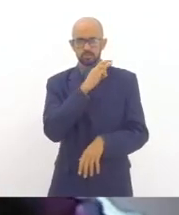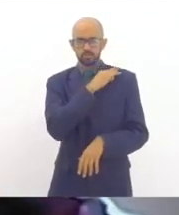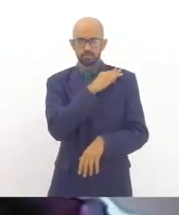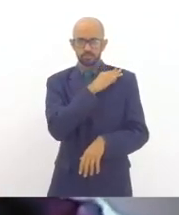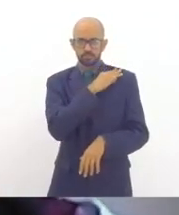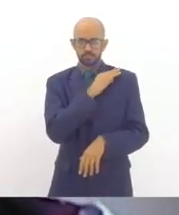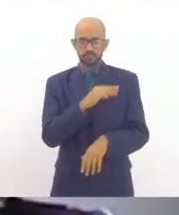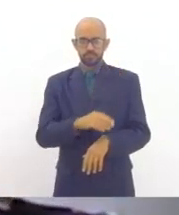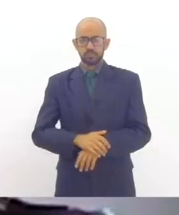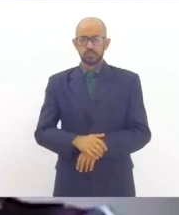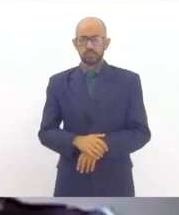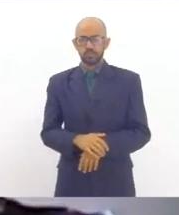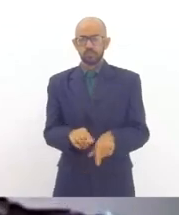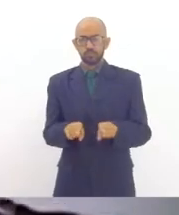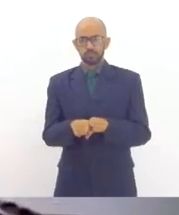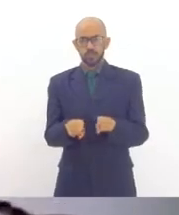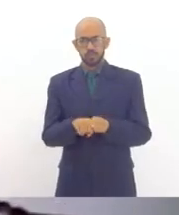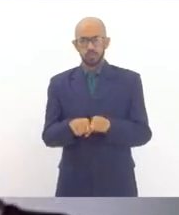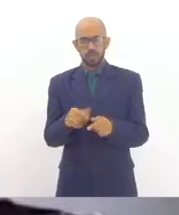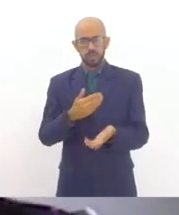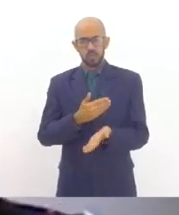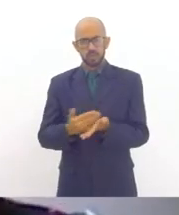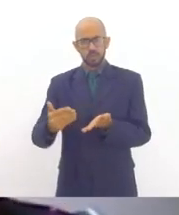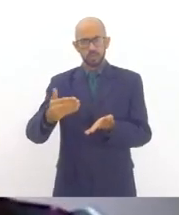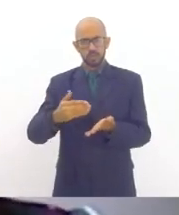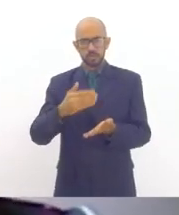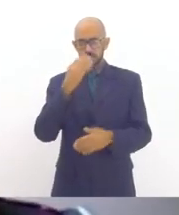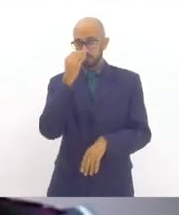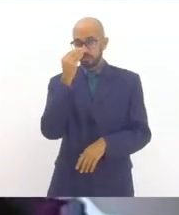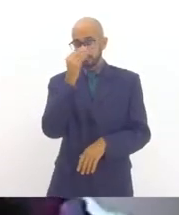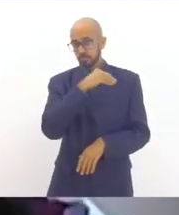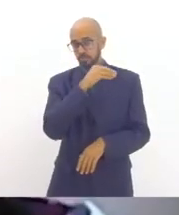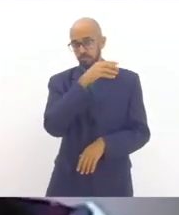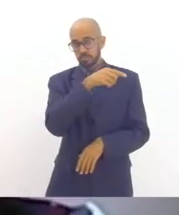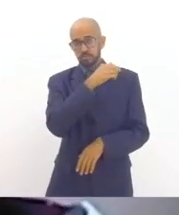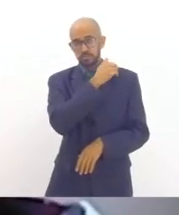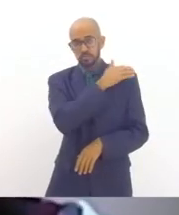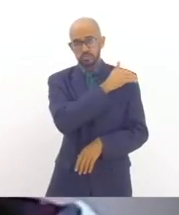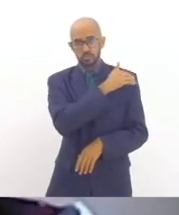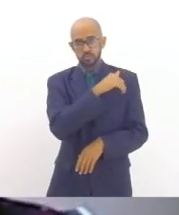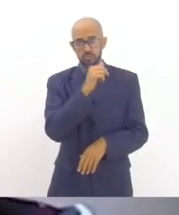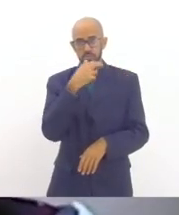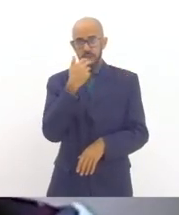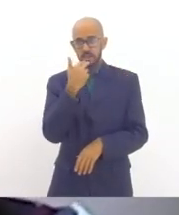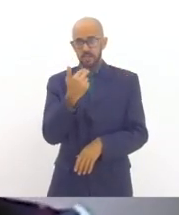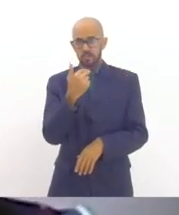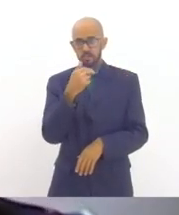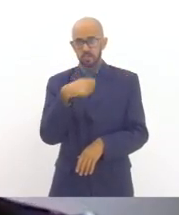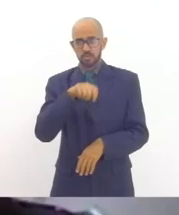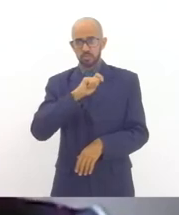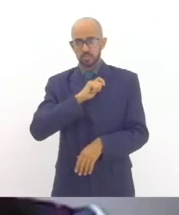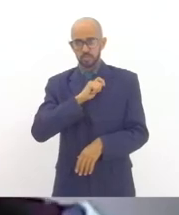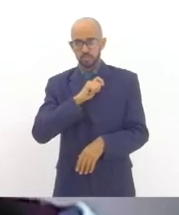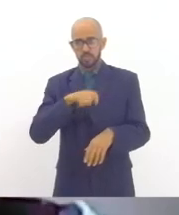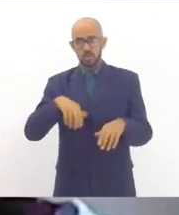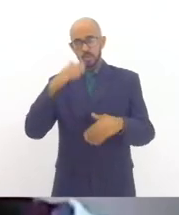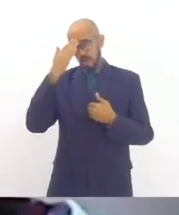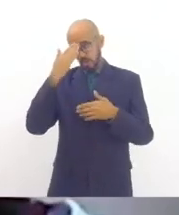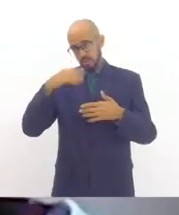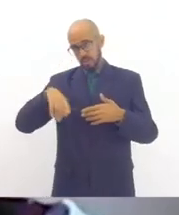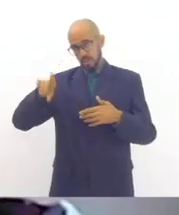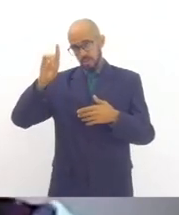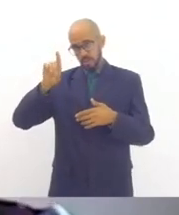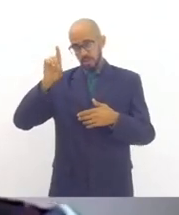a iminência da exclusão da língua espanhola. Né? Graças a Deus, houve bastante, uma série